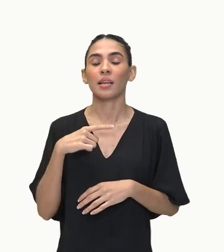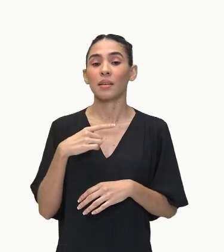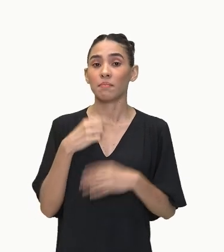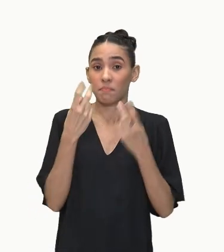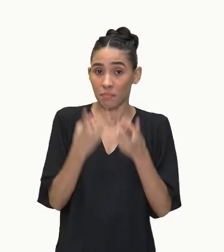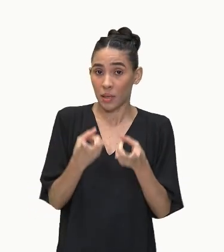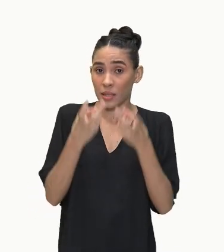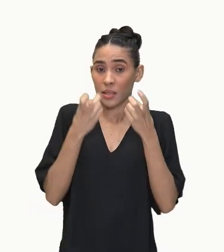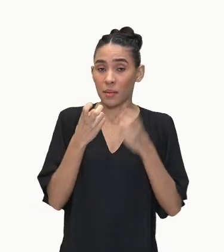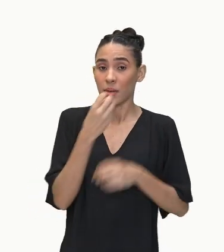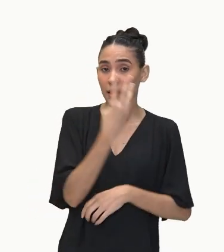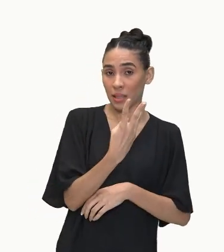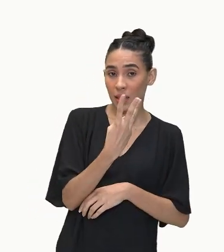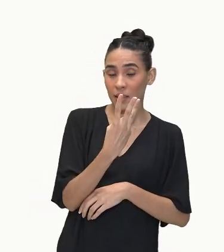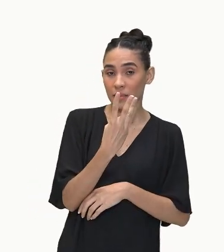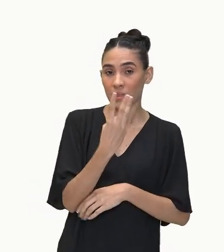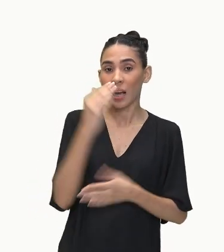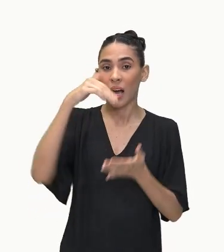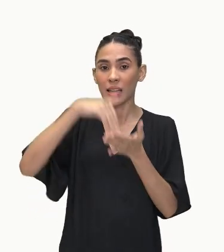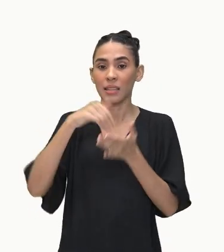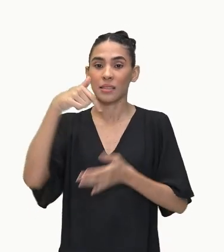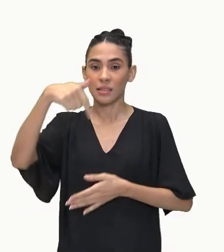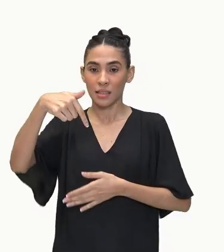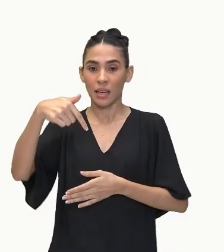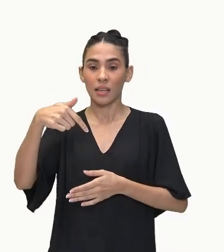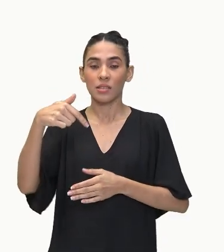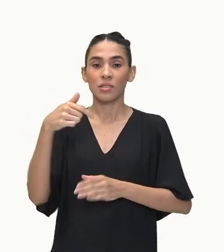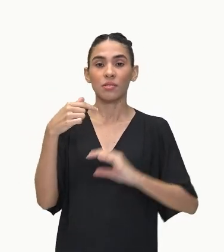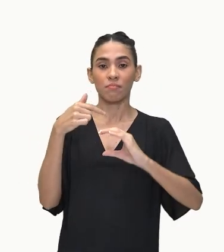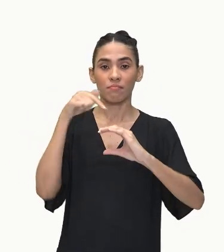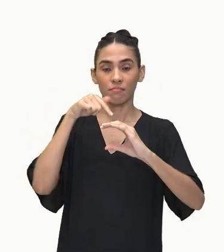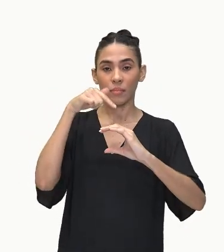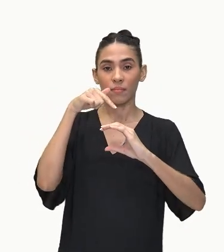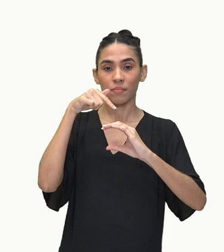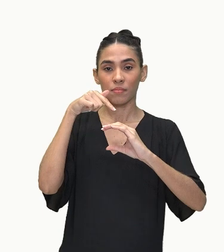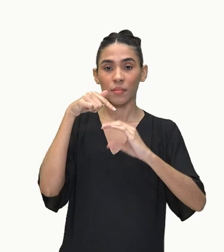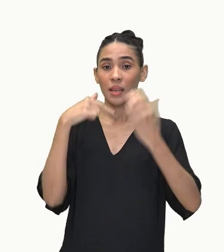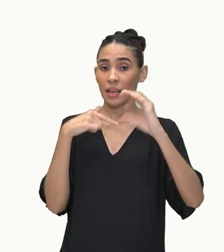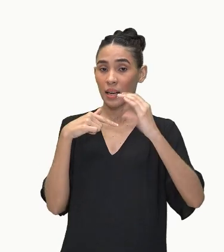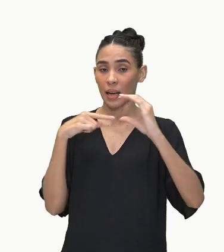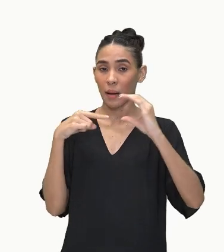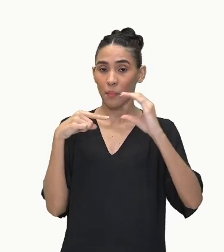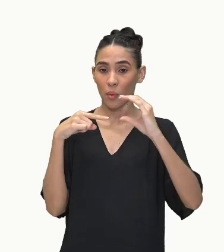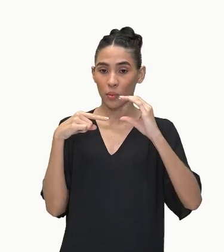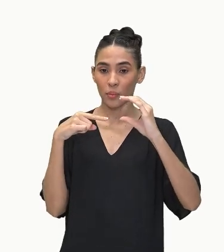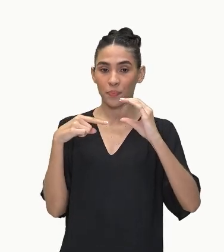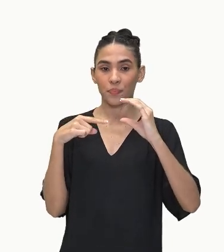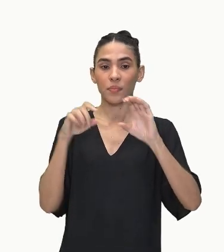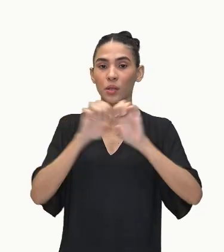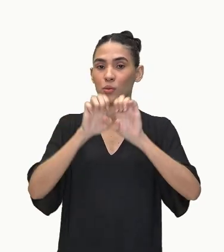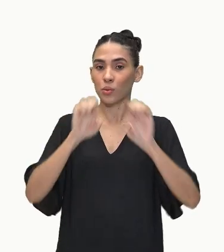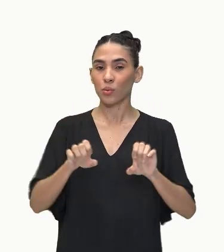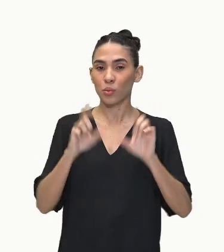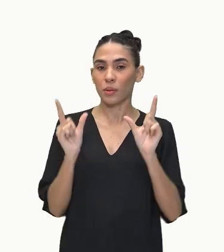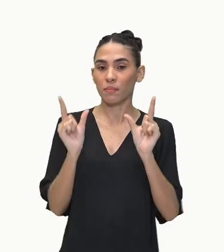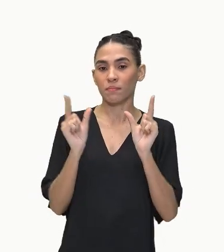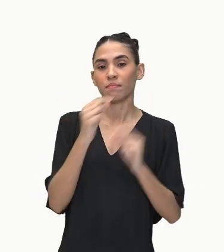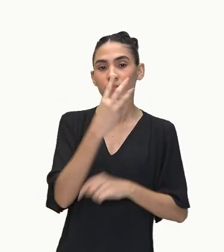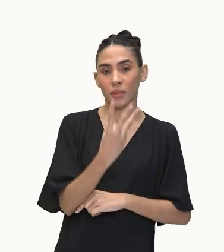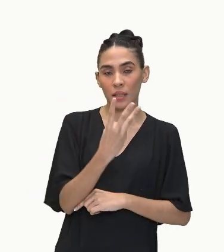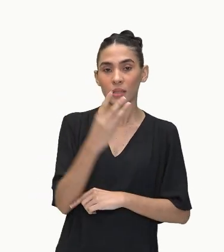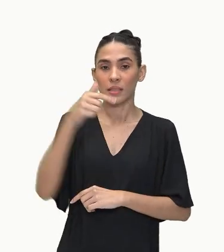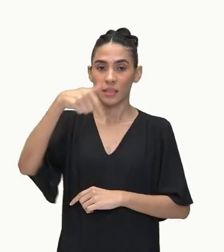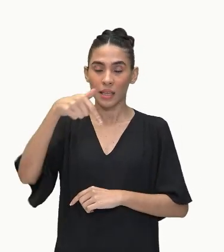observem bem, de 3 a 7 carbonos. Não são estruturas maiores, são de 3